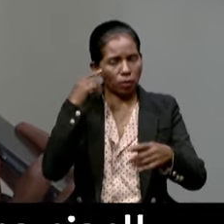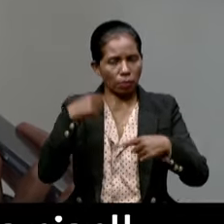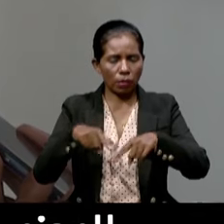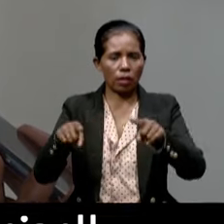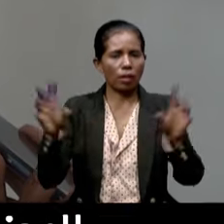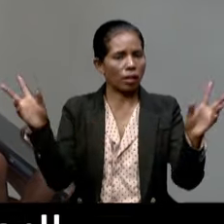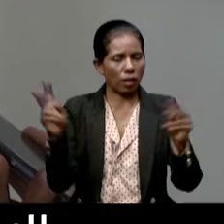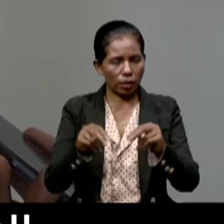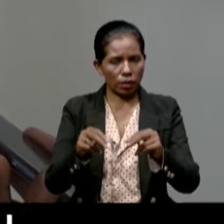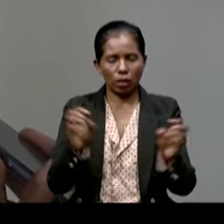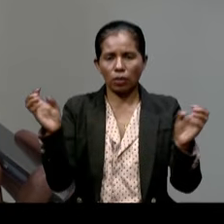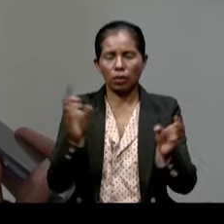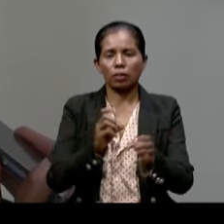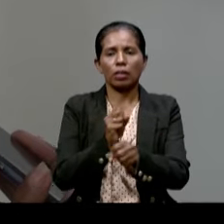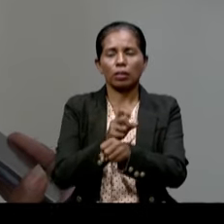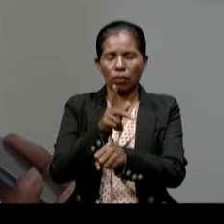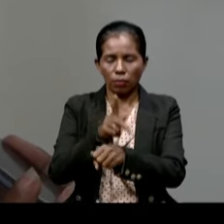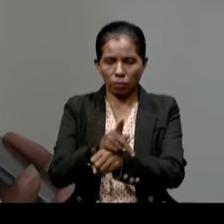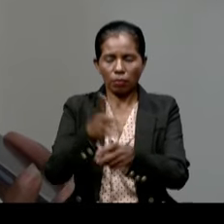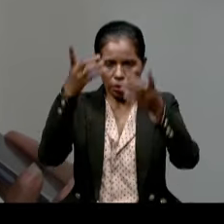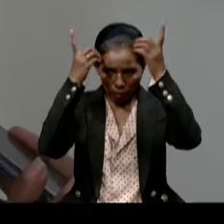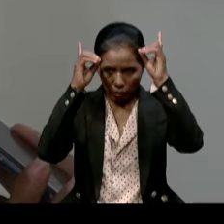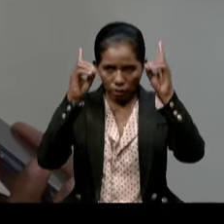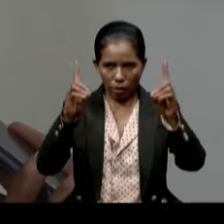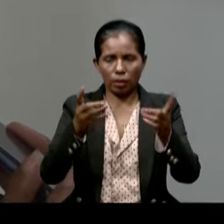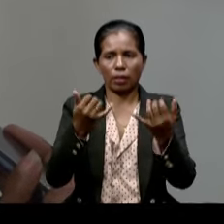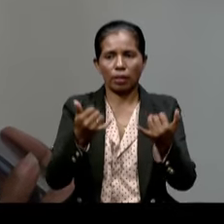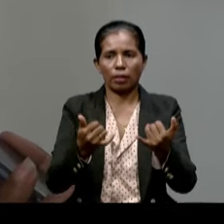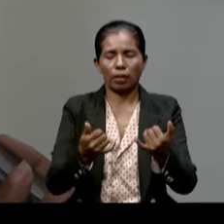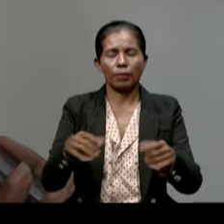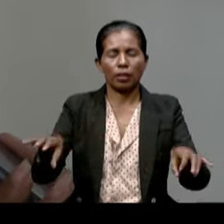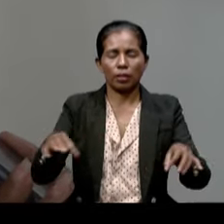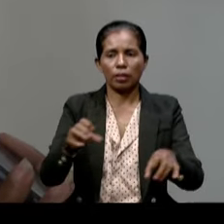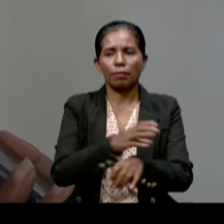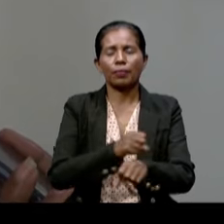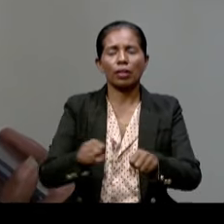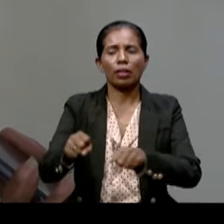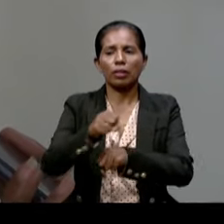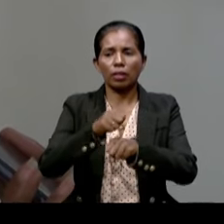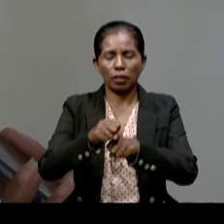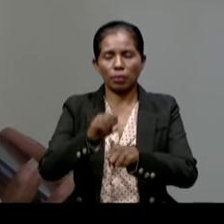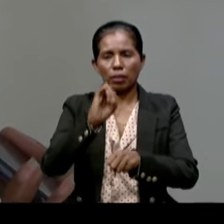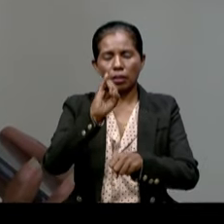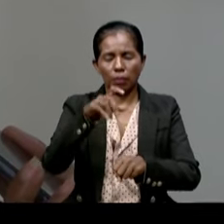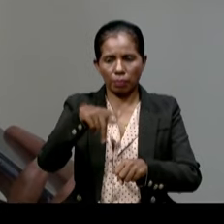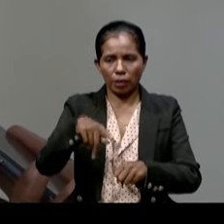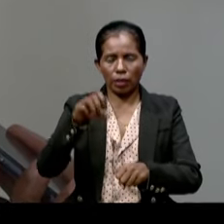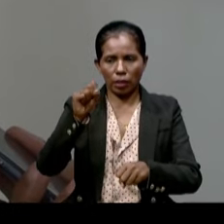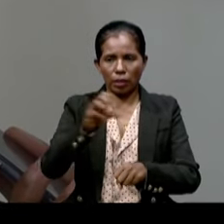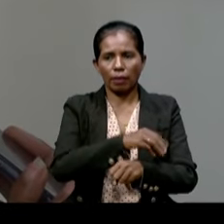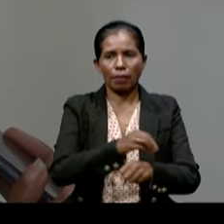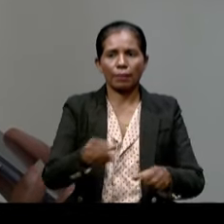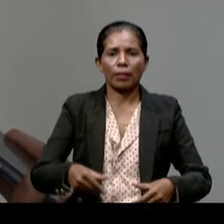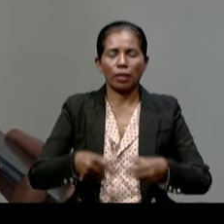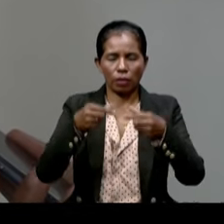laos Direção Nacional de Emprego Estrangeiro, mas decide. E daí, e o sistema, e daí, e o sistema IPS, sistema Employee Permit